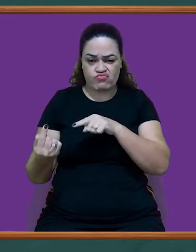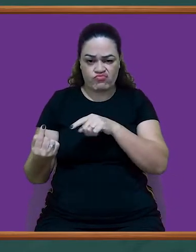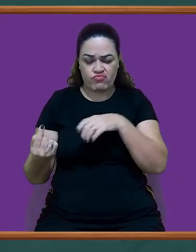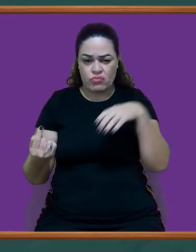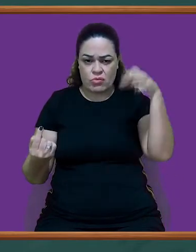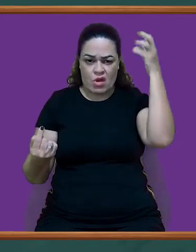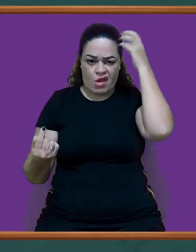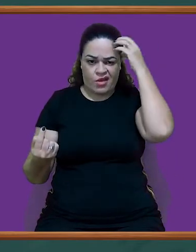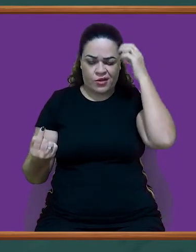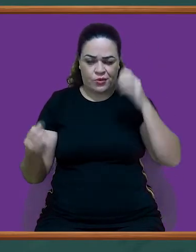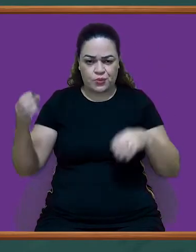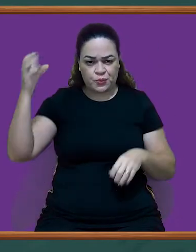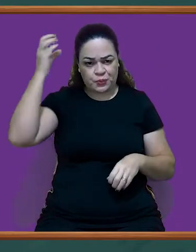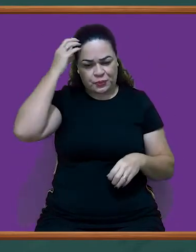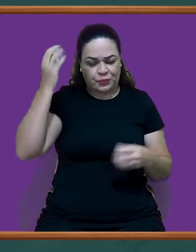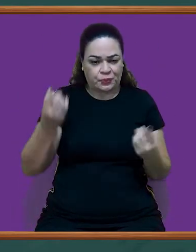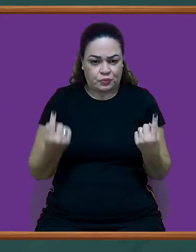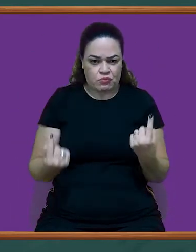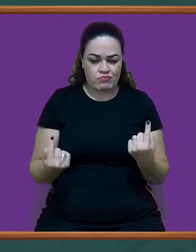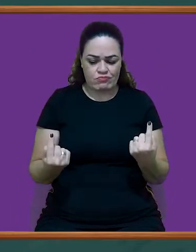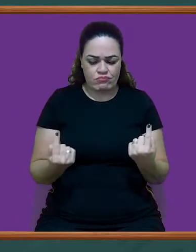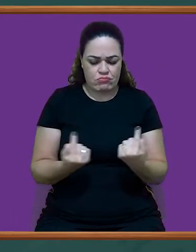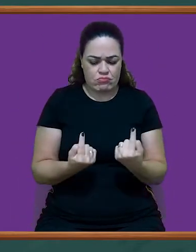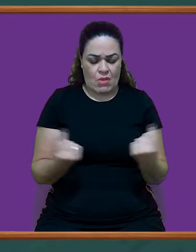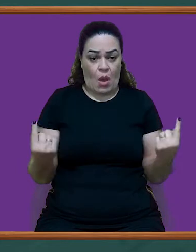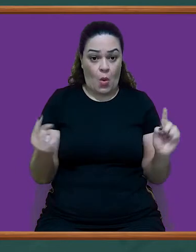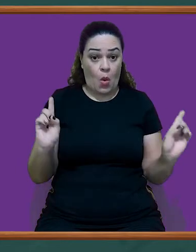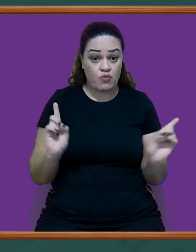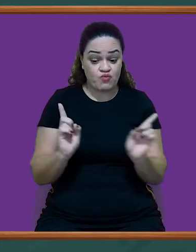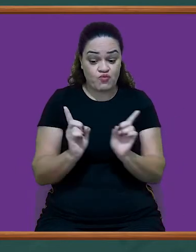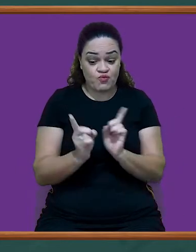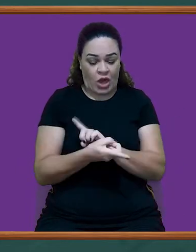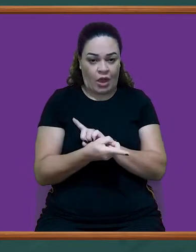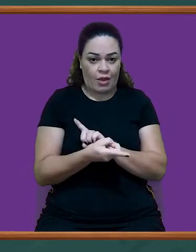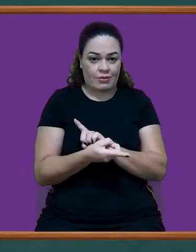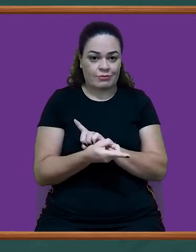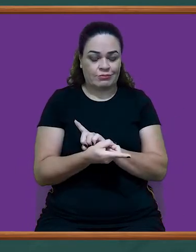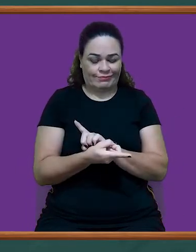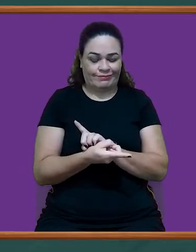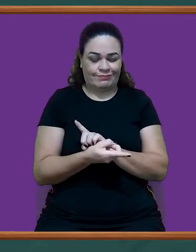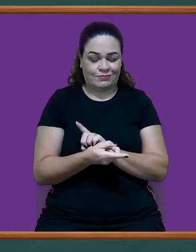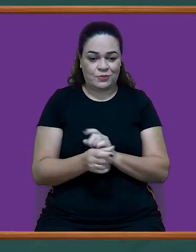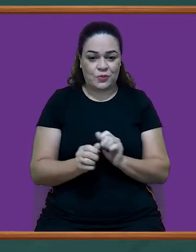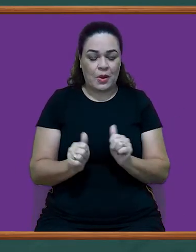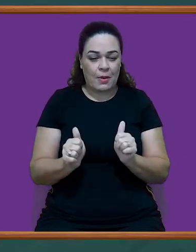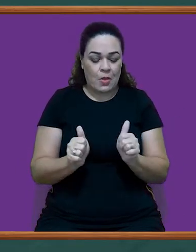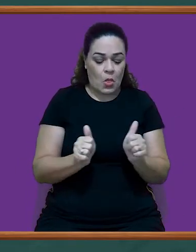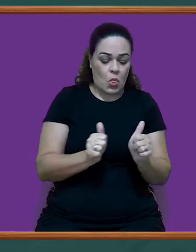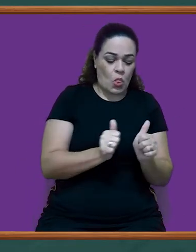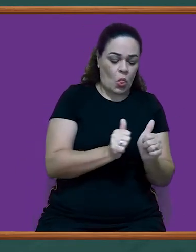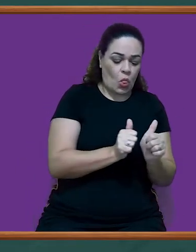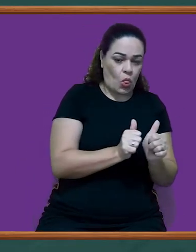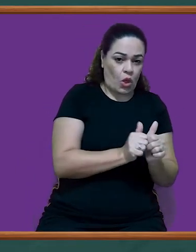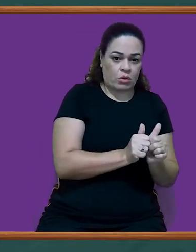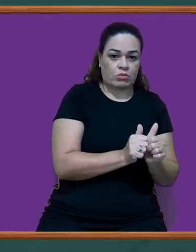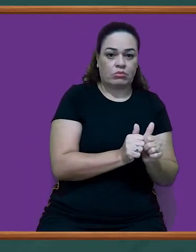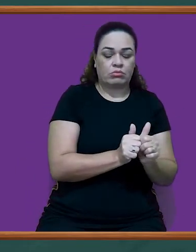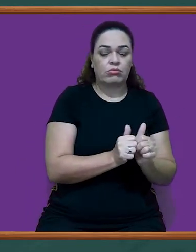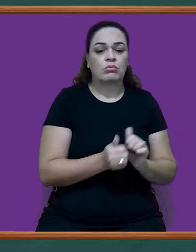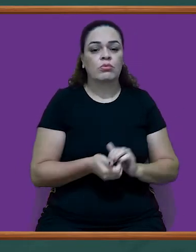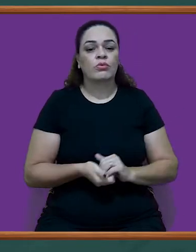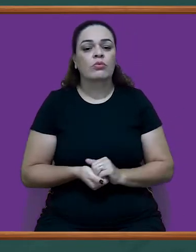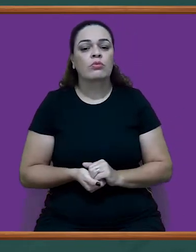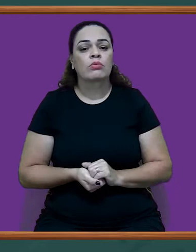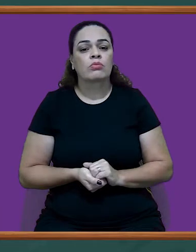em direção à torre EA torre vai caminhar para o lado oposto ao Rei parando imediatamente do lado dele